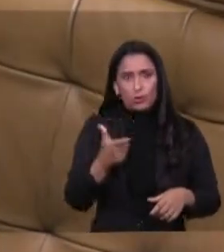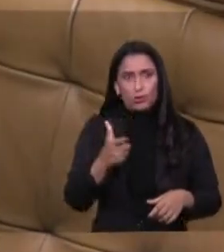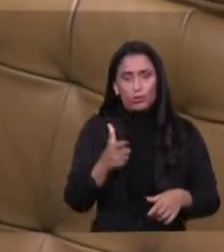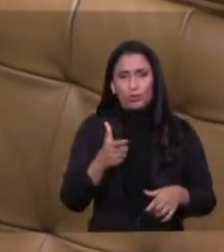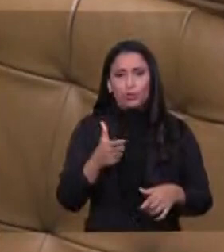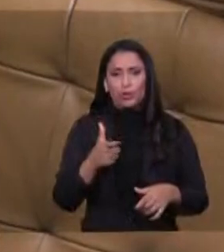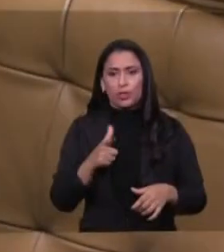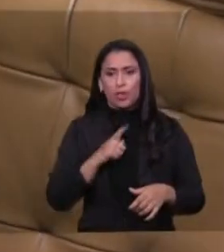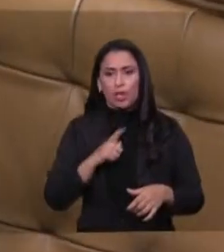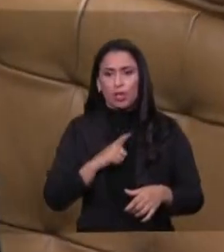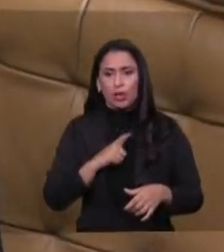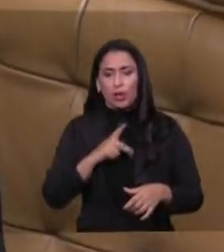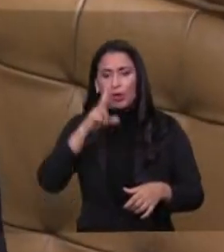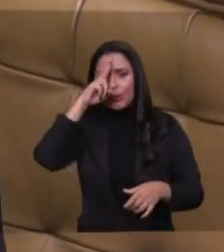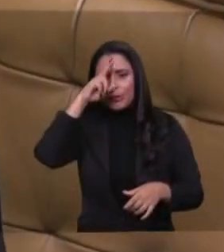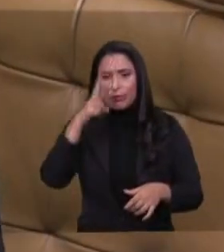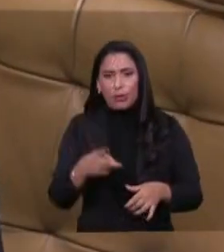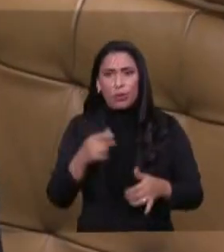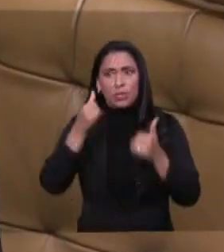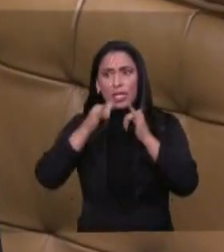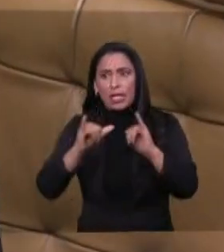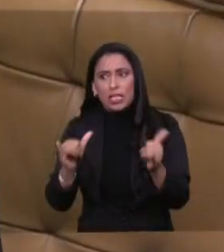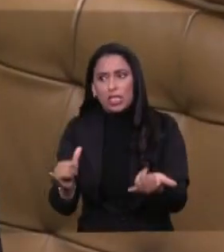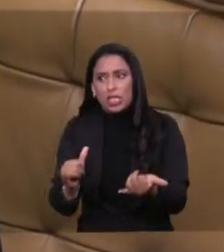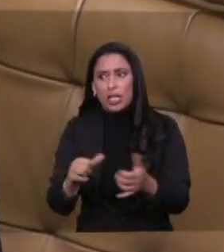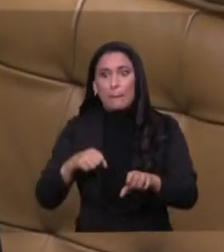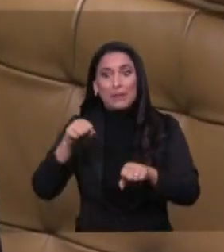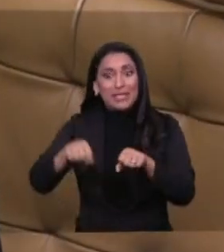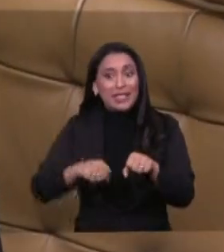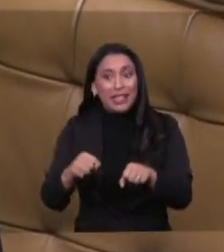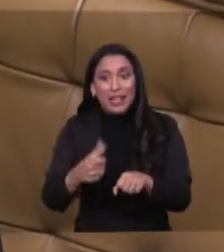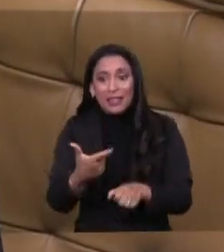Não tinham uma bicicleta.